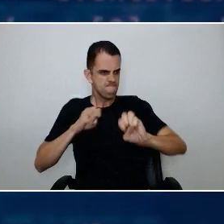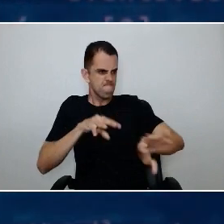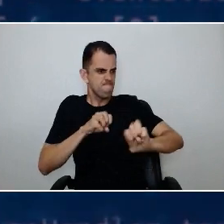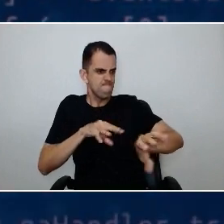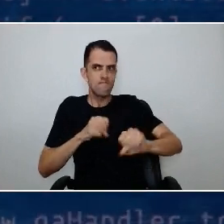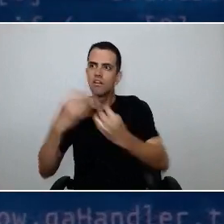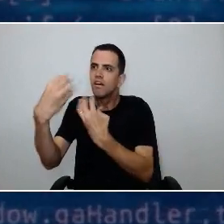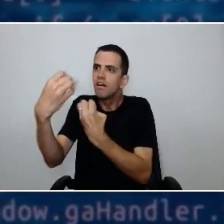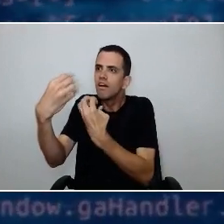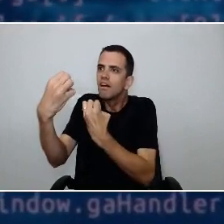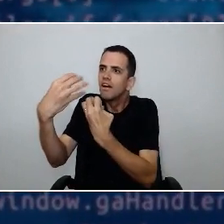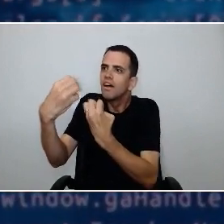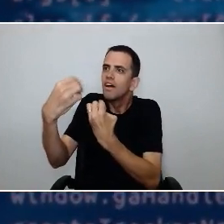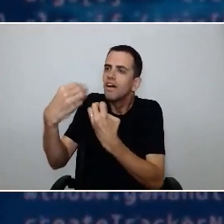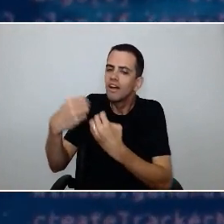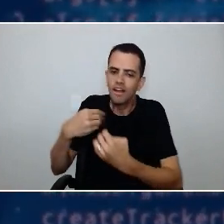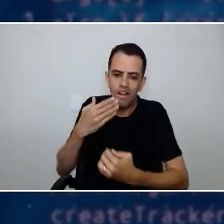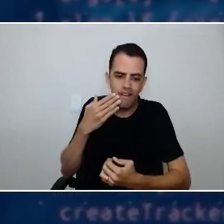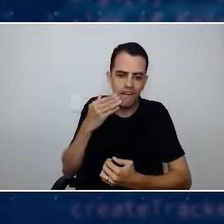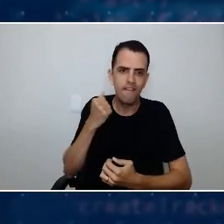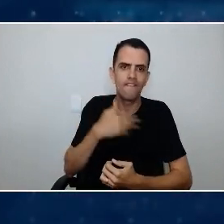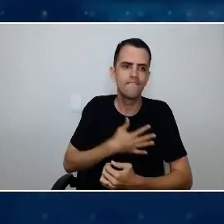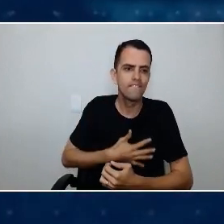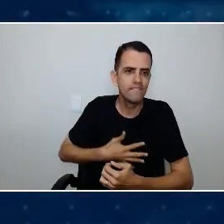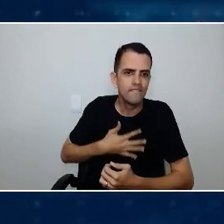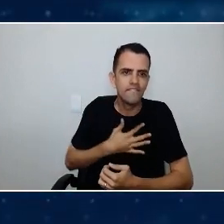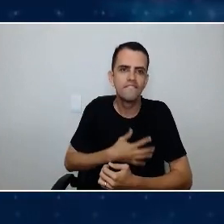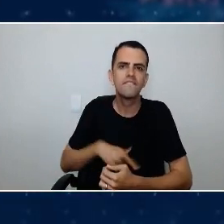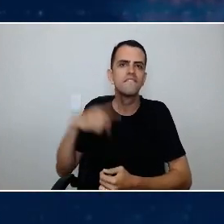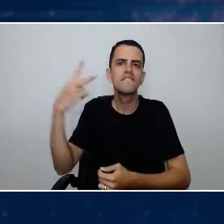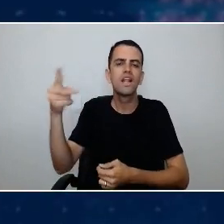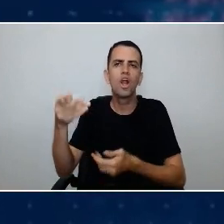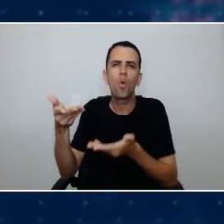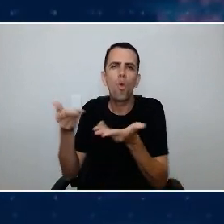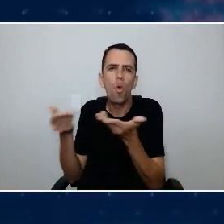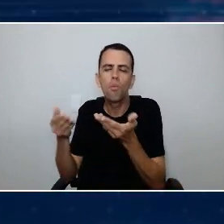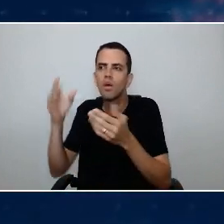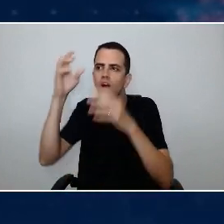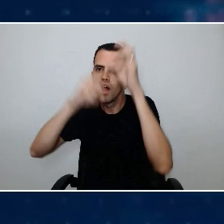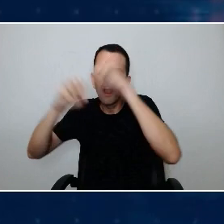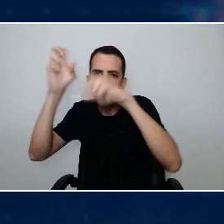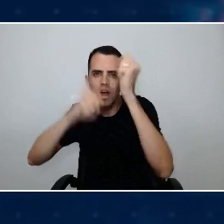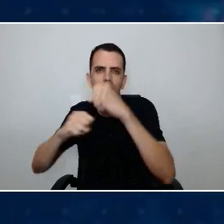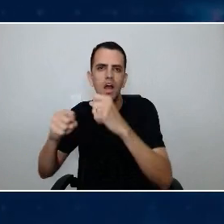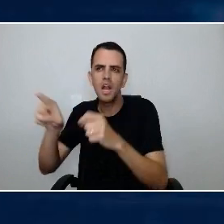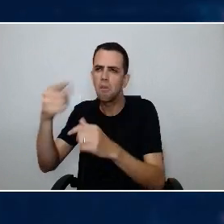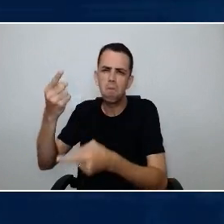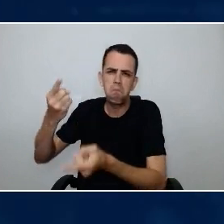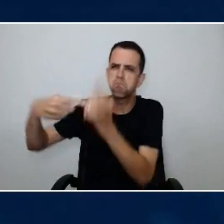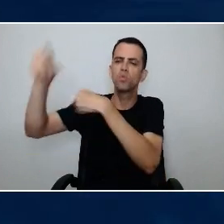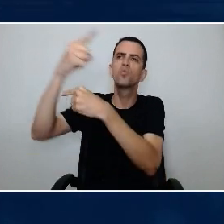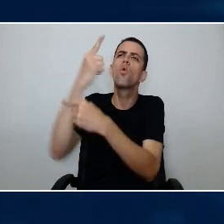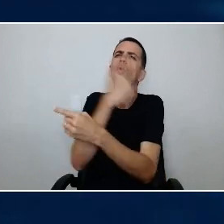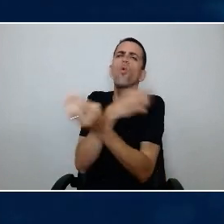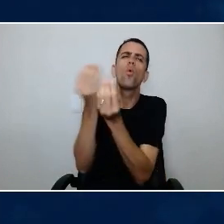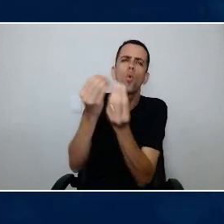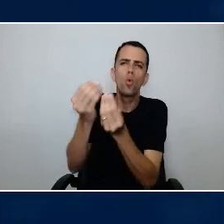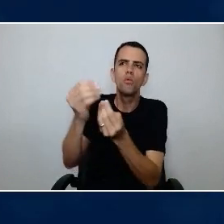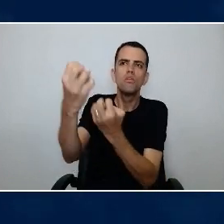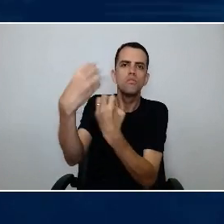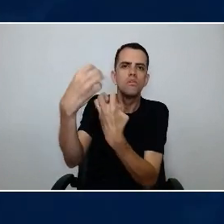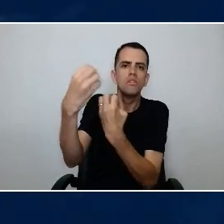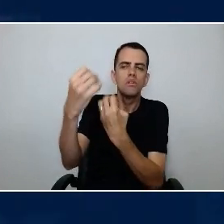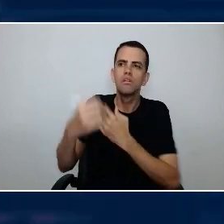foi E participar de tudo isso de como foi aprender o que ela aprendeu para conseguir mostrar para você tudo